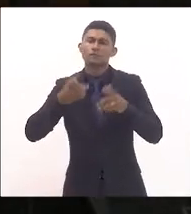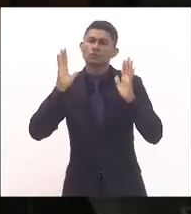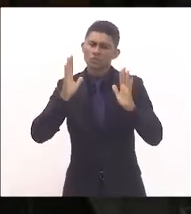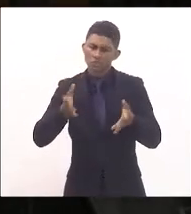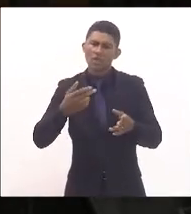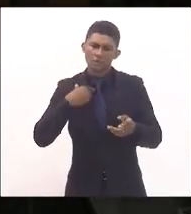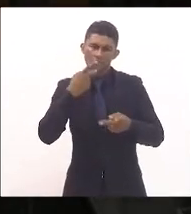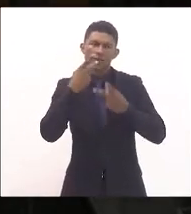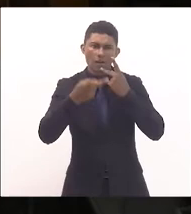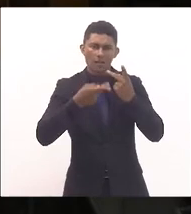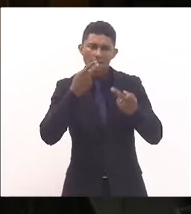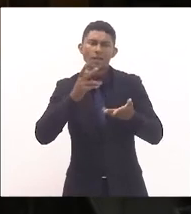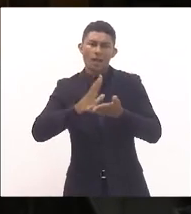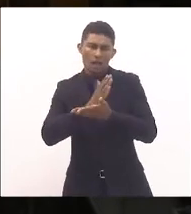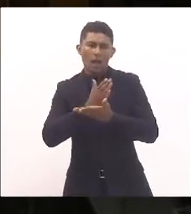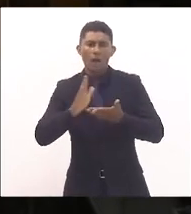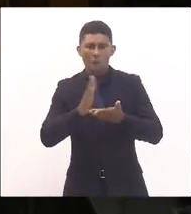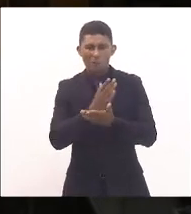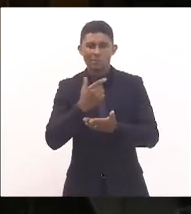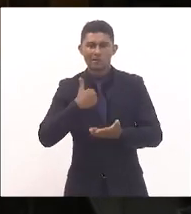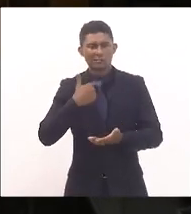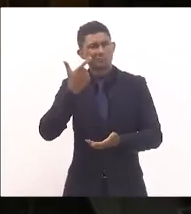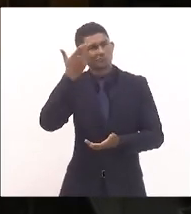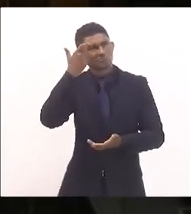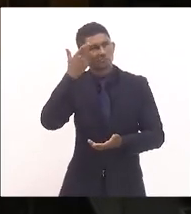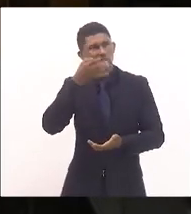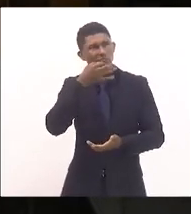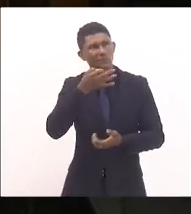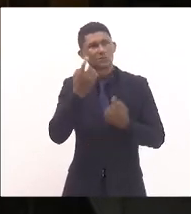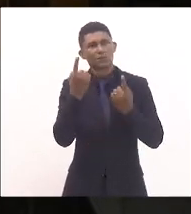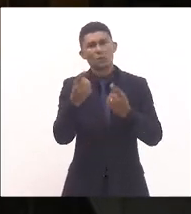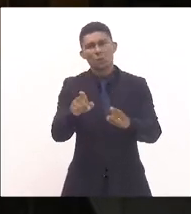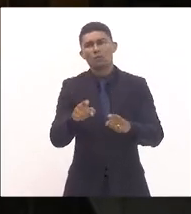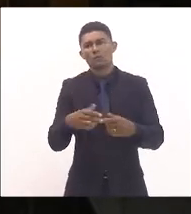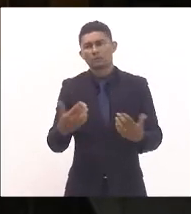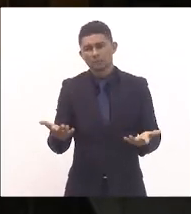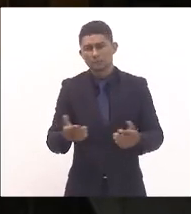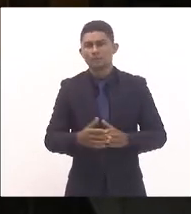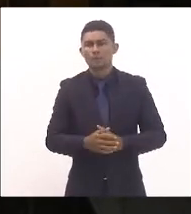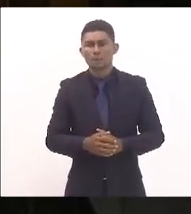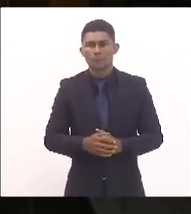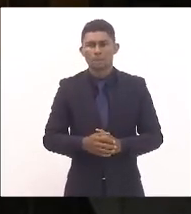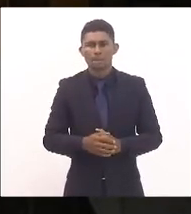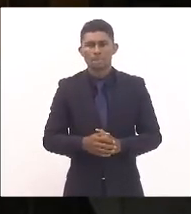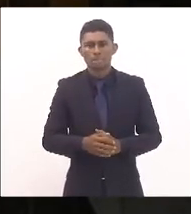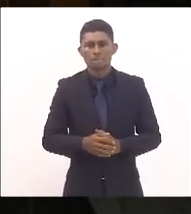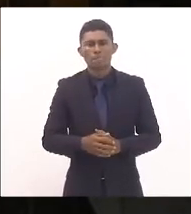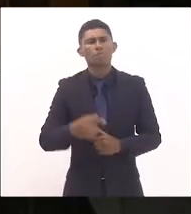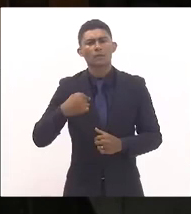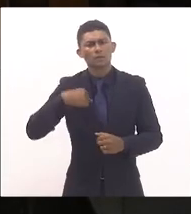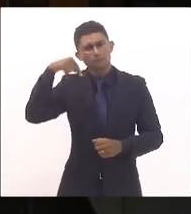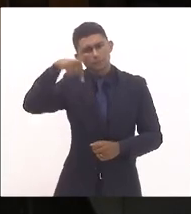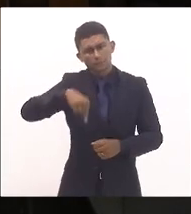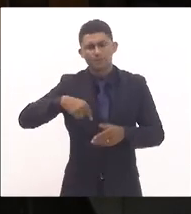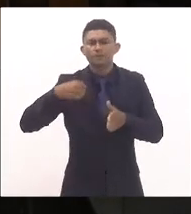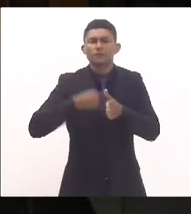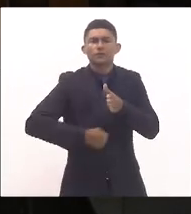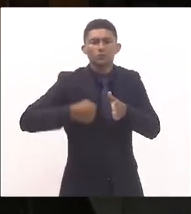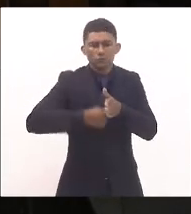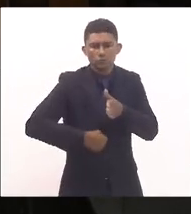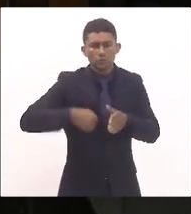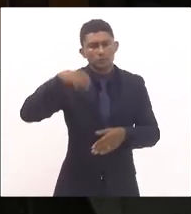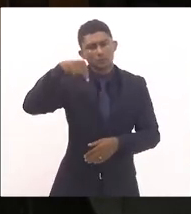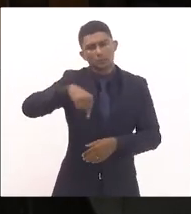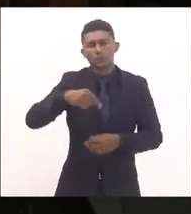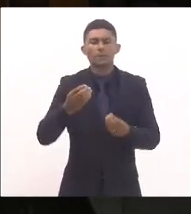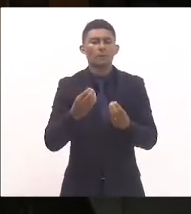a me posicionar contrário ao projeto quando dei o parecer da Comissão de Servidores. Eu tenho lutado aqui nessa casa para que todos os